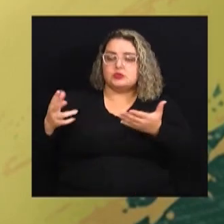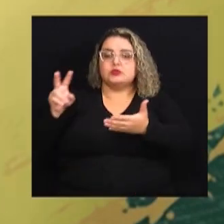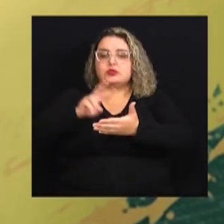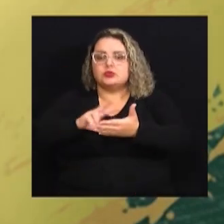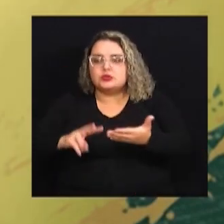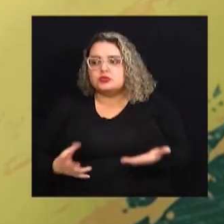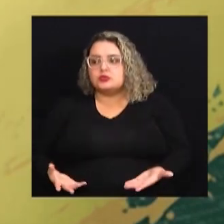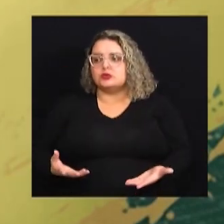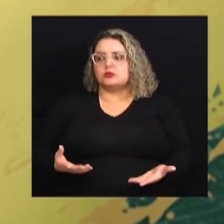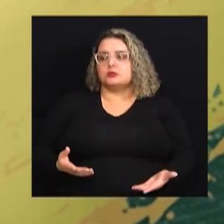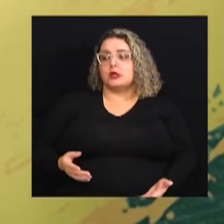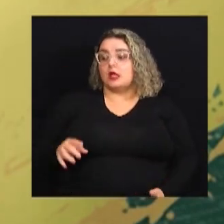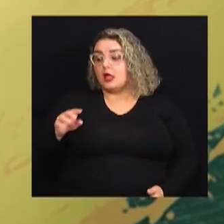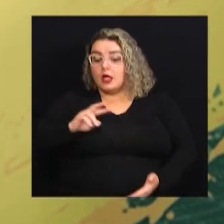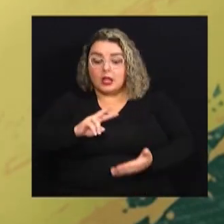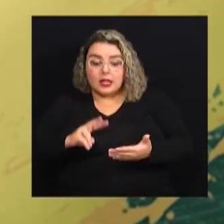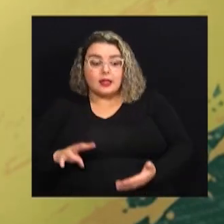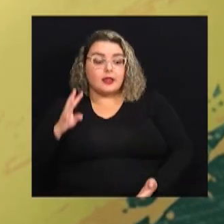e fizeram